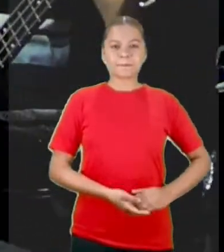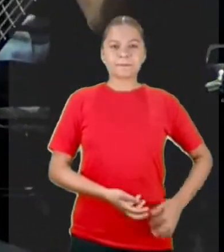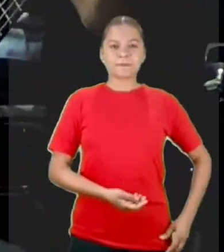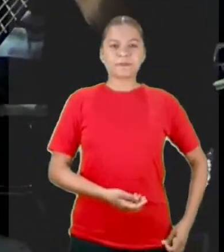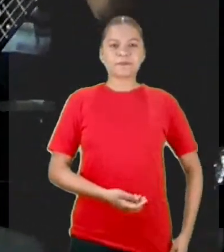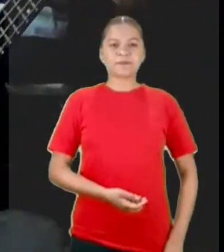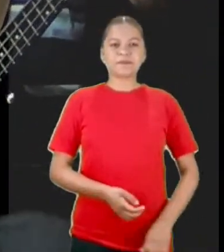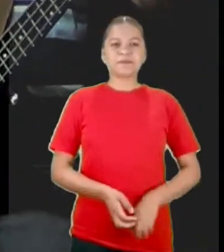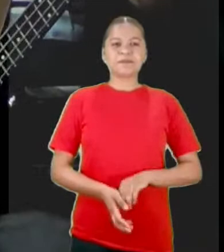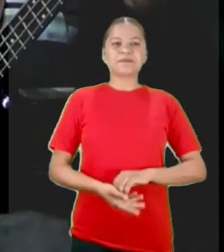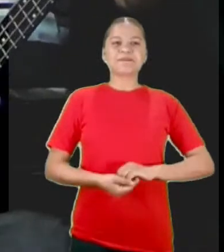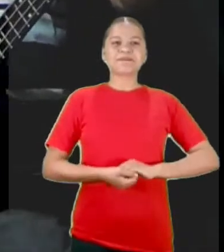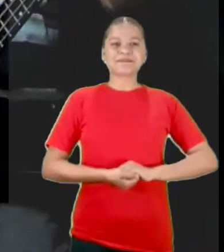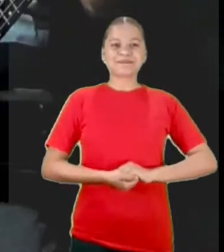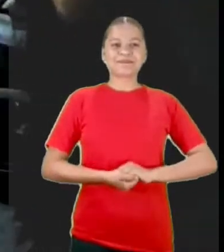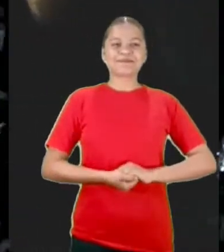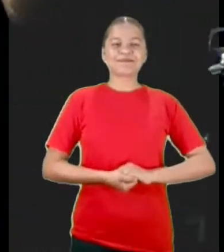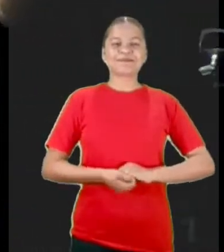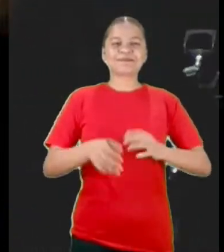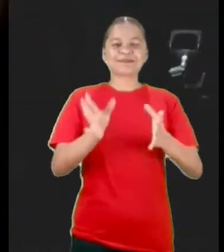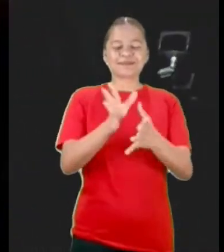Agora vamos juntos.